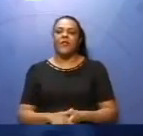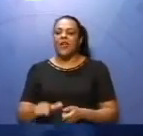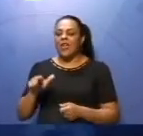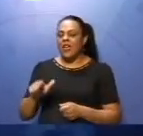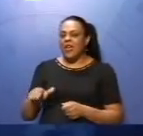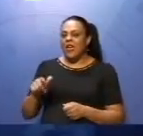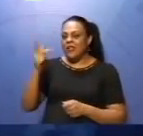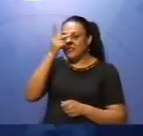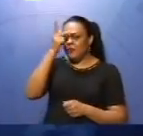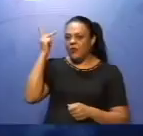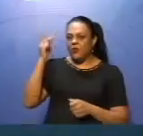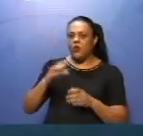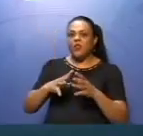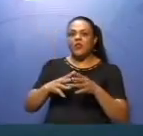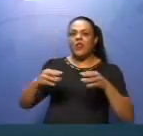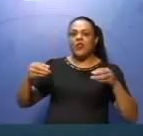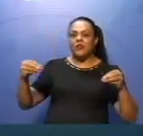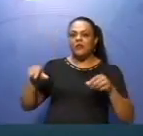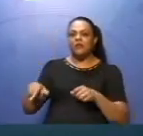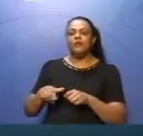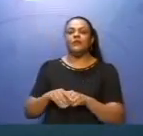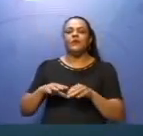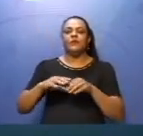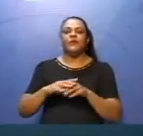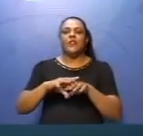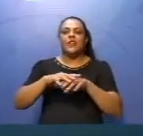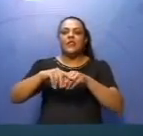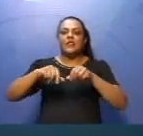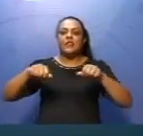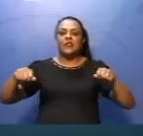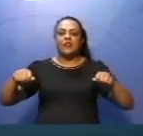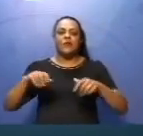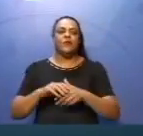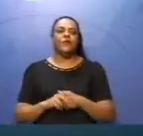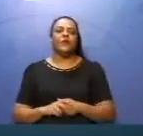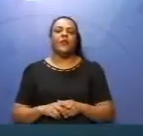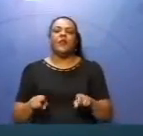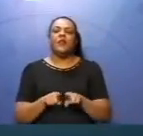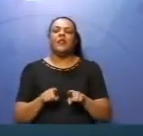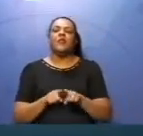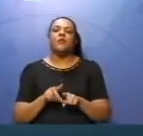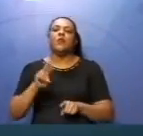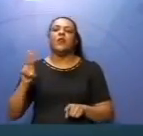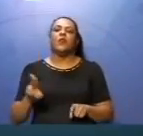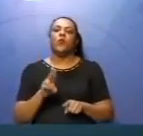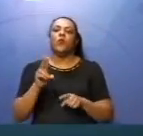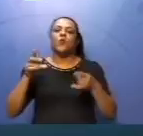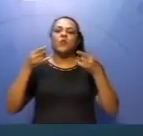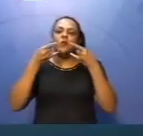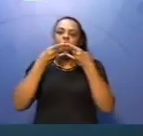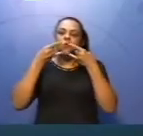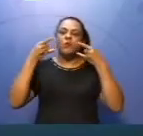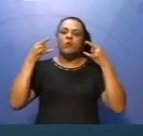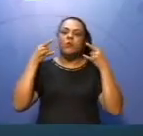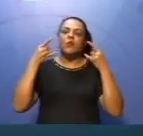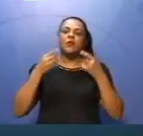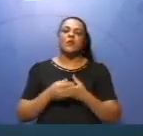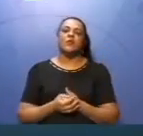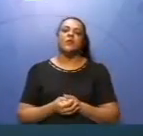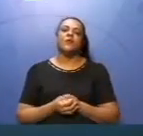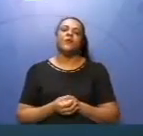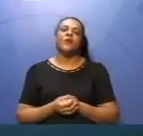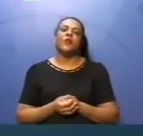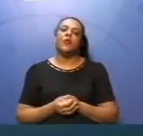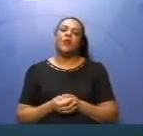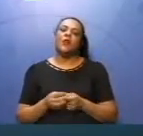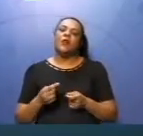o que seja necessário. Aqui o uso de máscara, ele passa a ser obrigatório, e a gente já vai